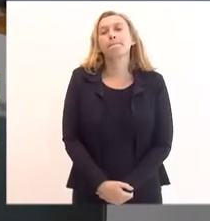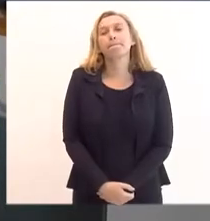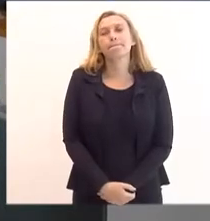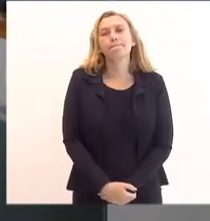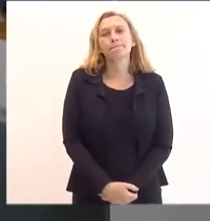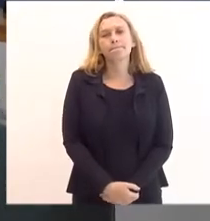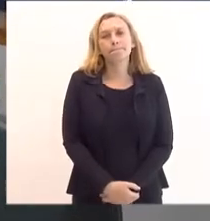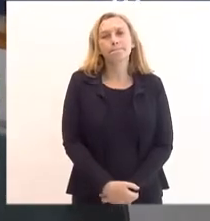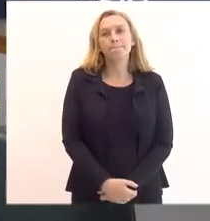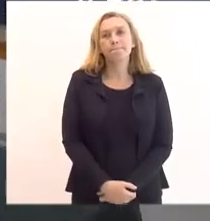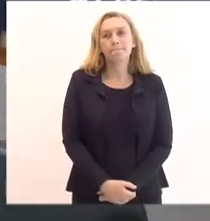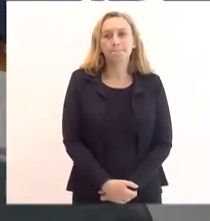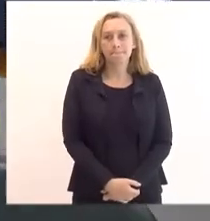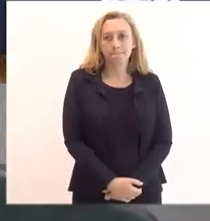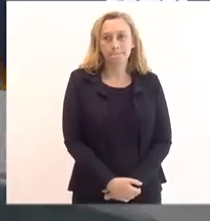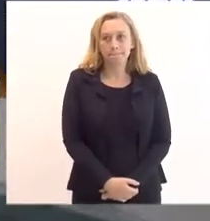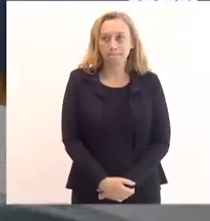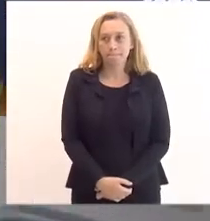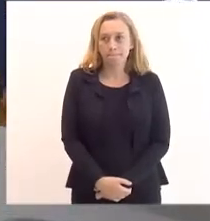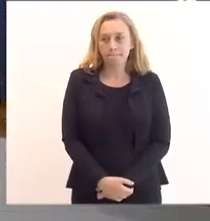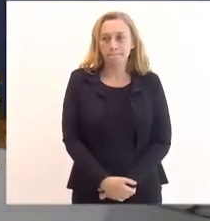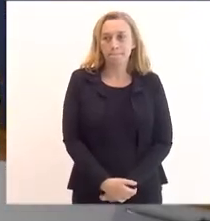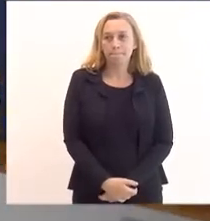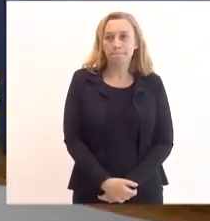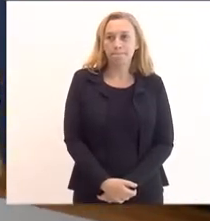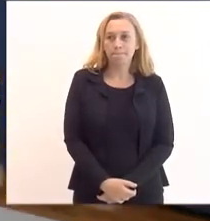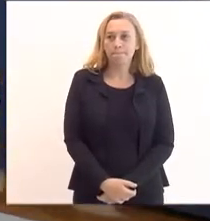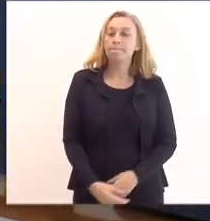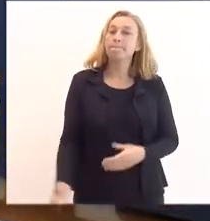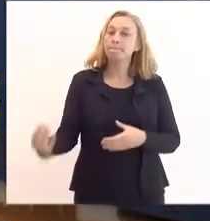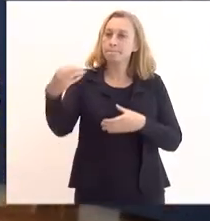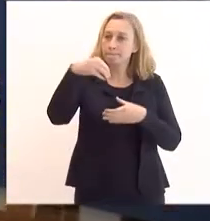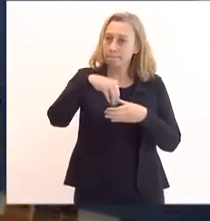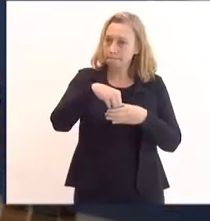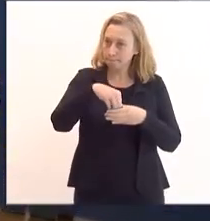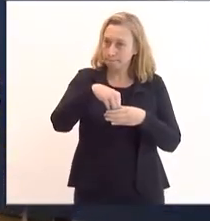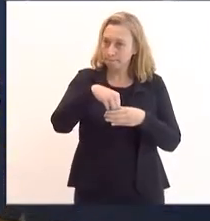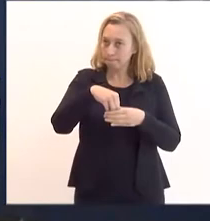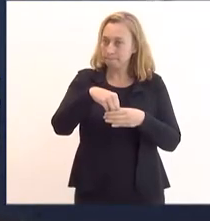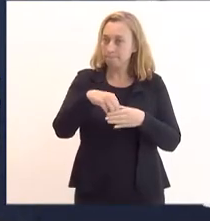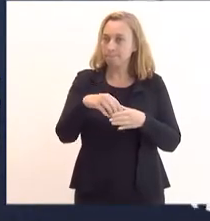dentro da linha do deputado Amorim,